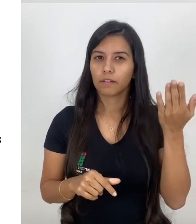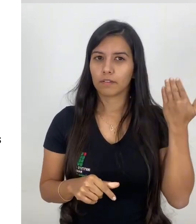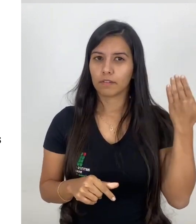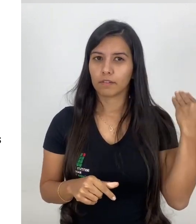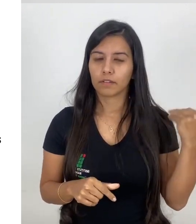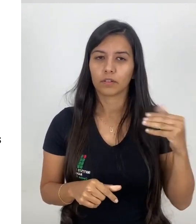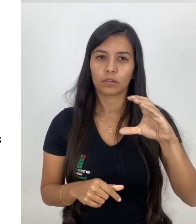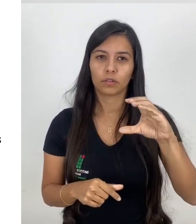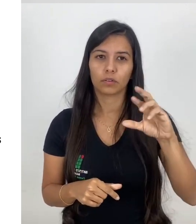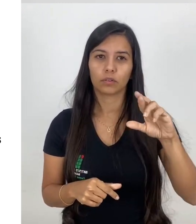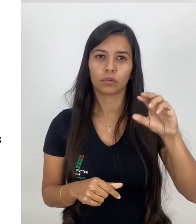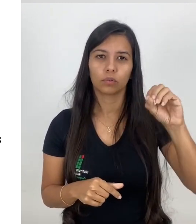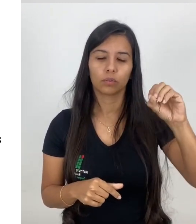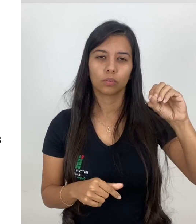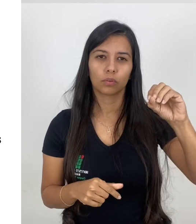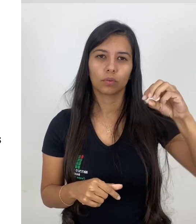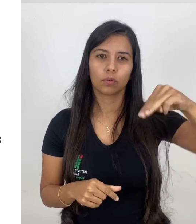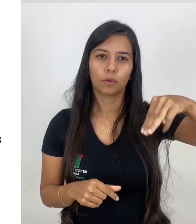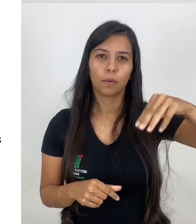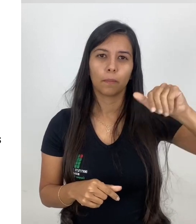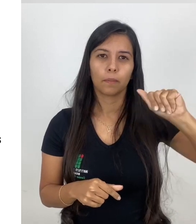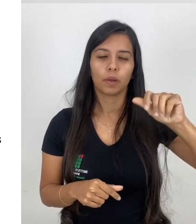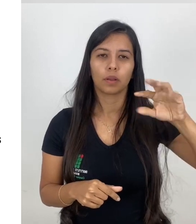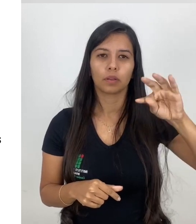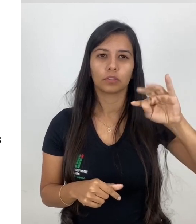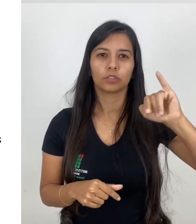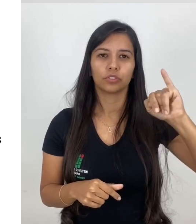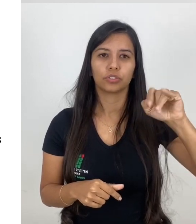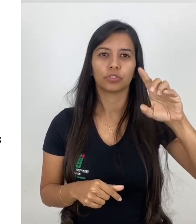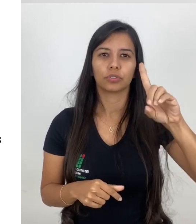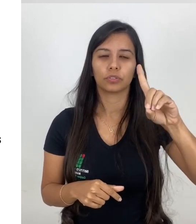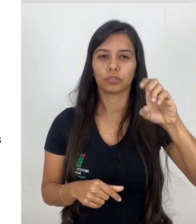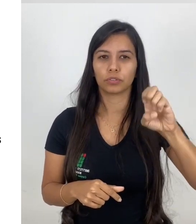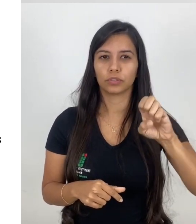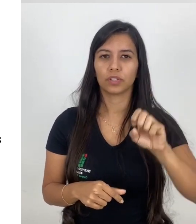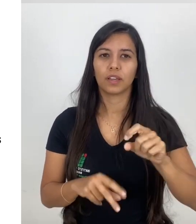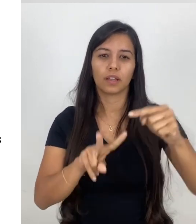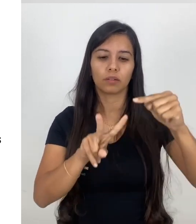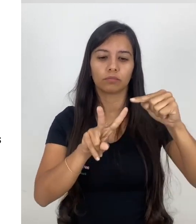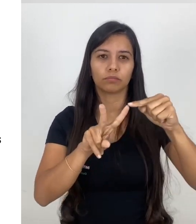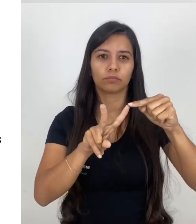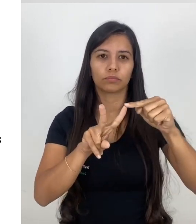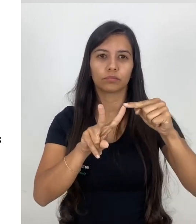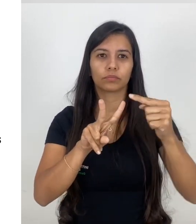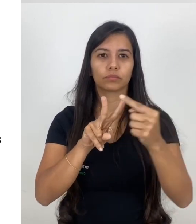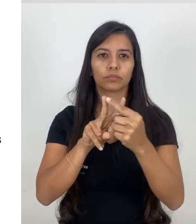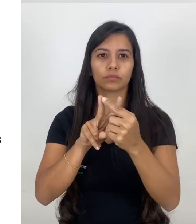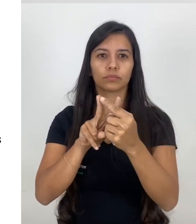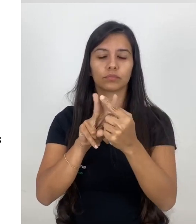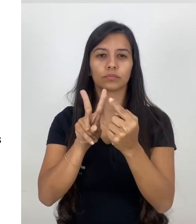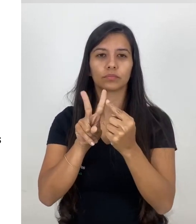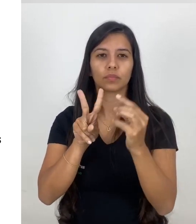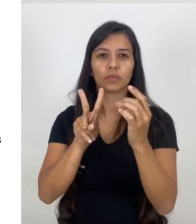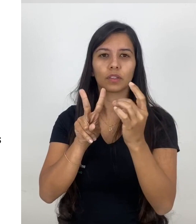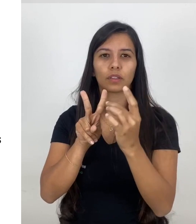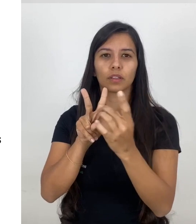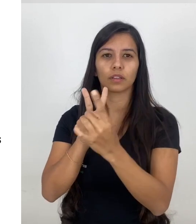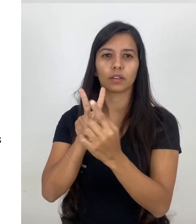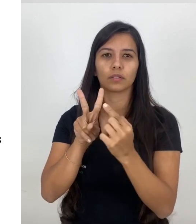lembrando que cromátide é como a gente chama, cada um dos bracinhos